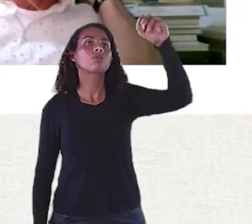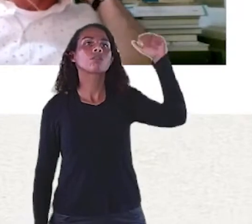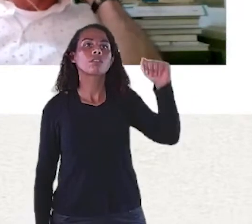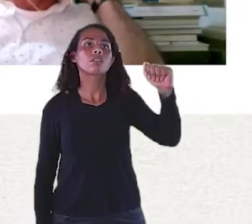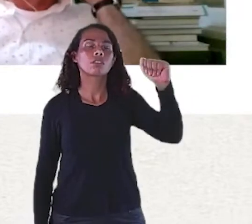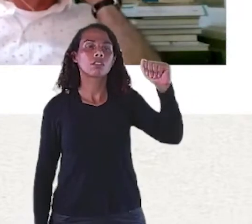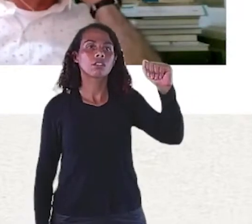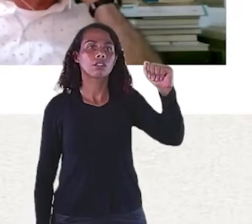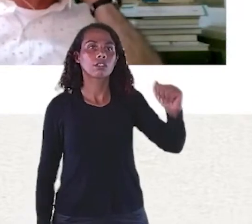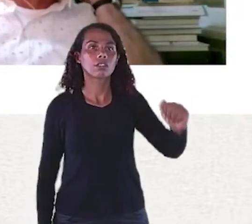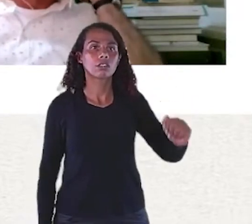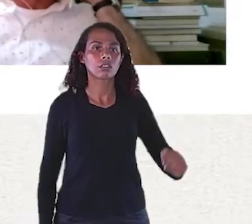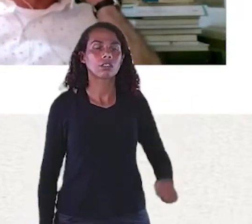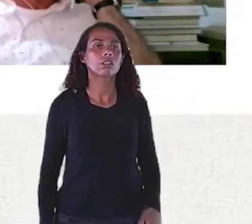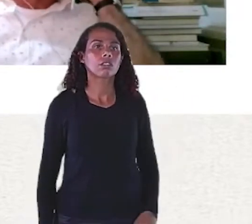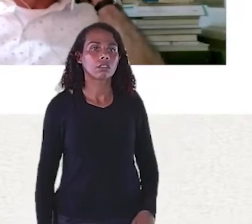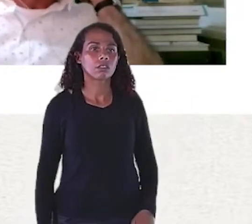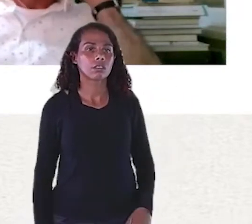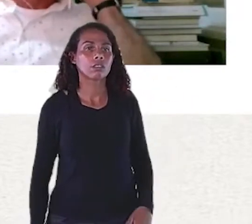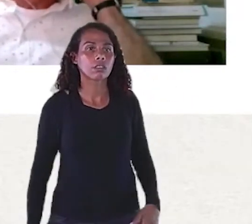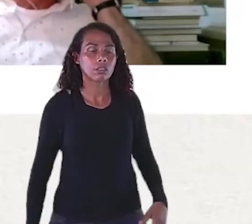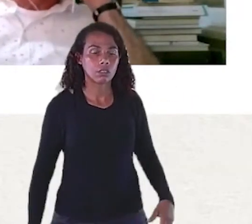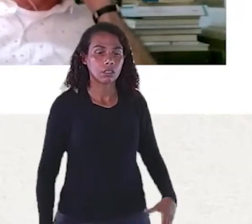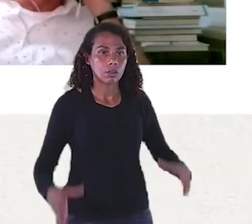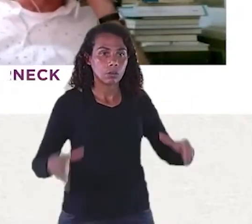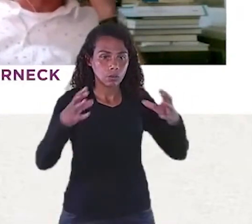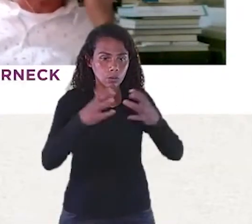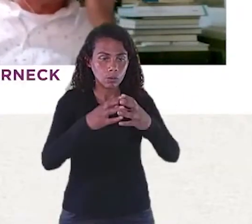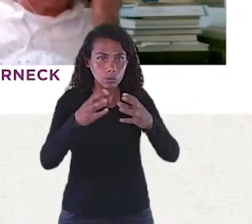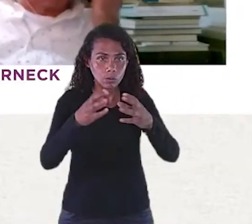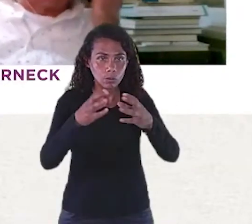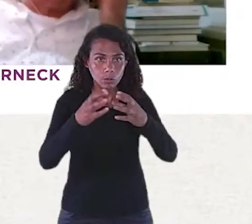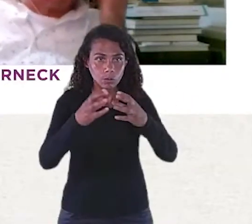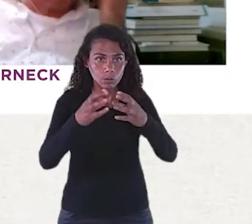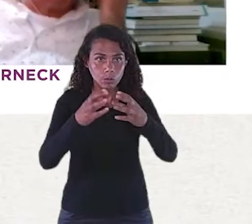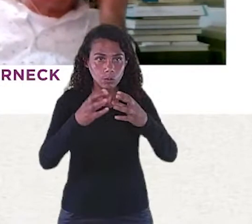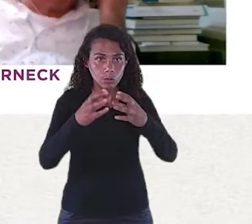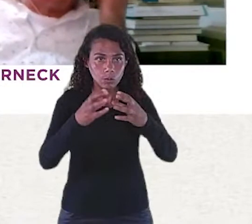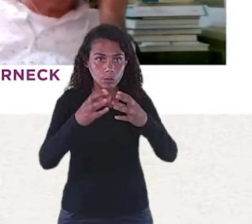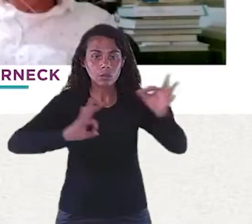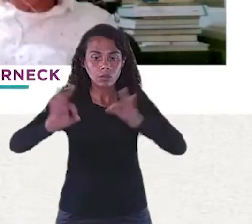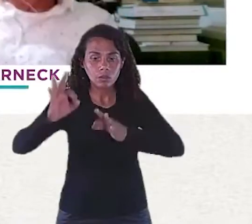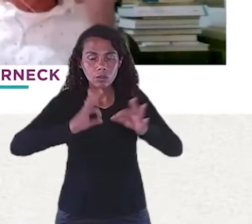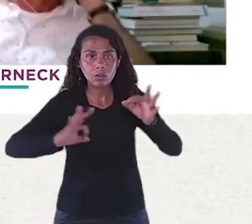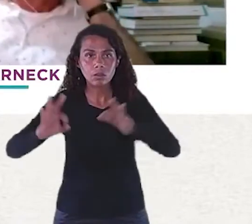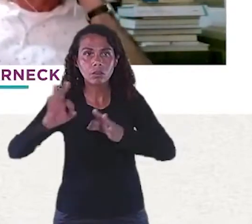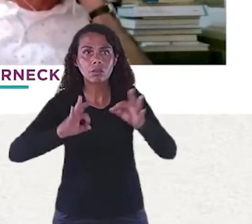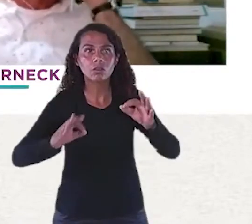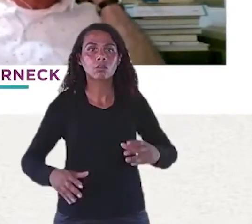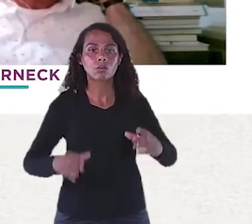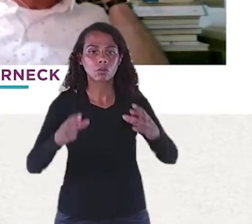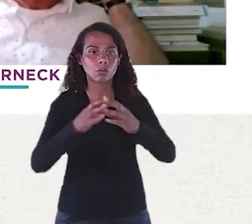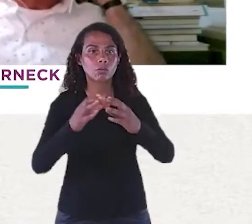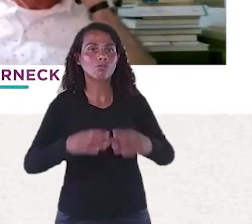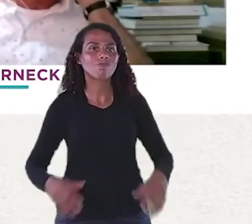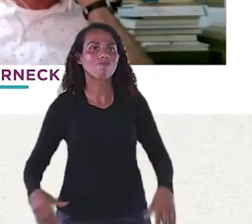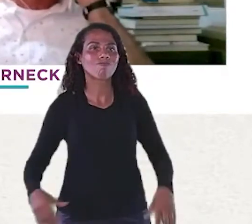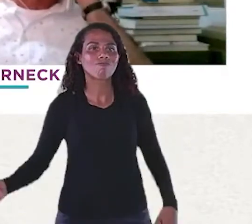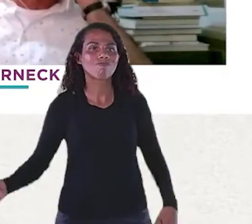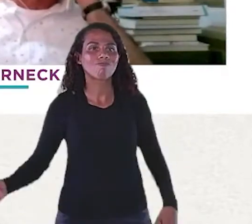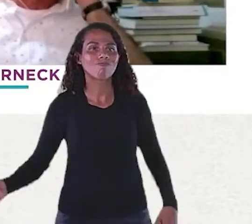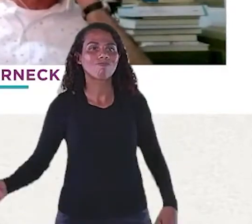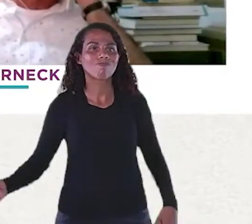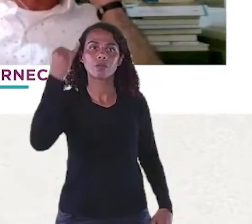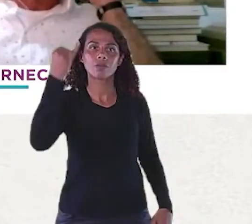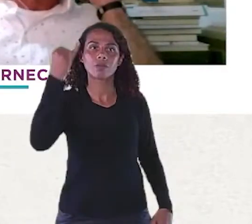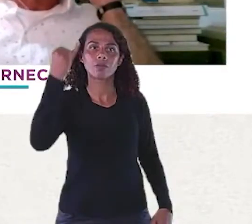muito rico, que era o grupo de que faziam parte, por exemplo, o Ivan Ângelo e o Silviano Santiago, em meados dos